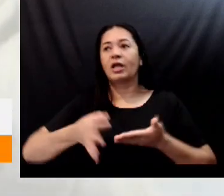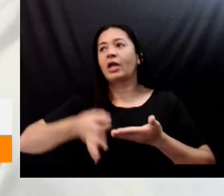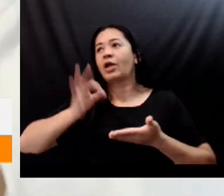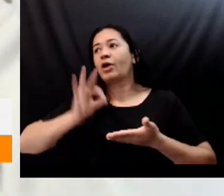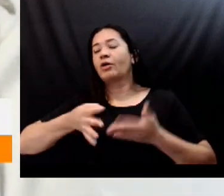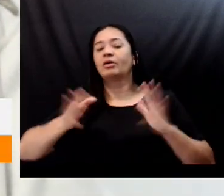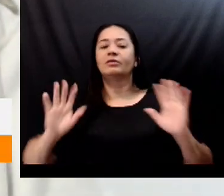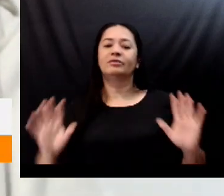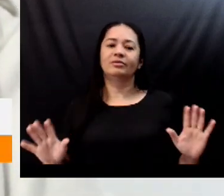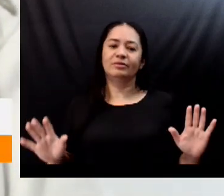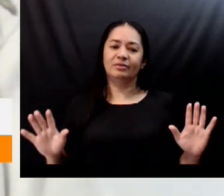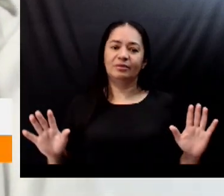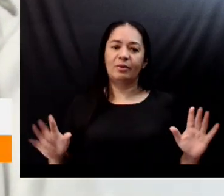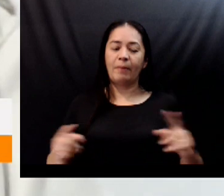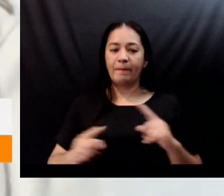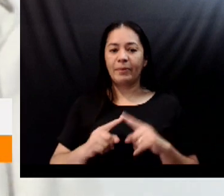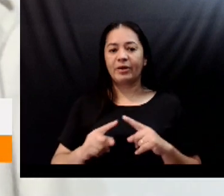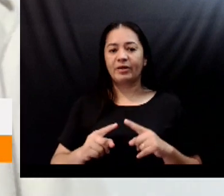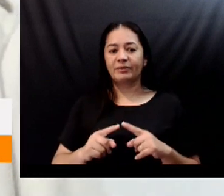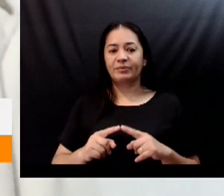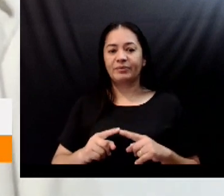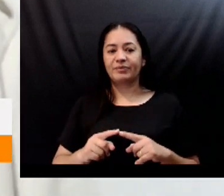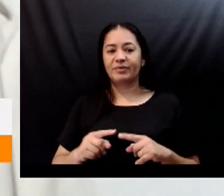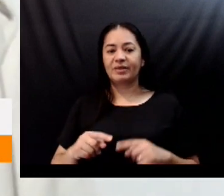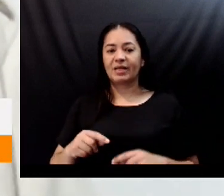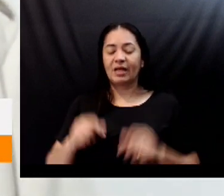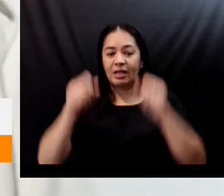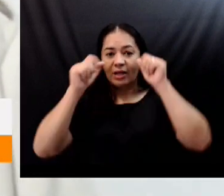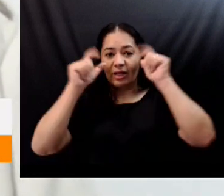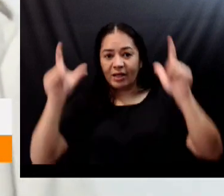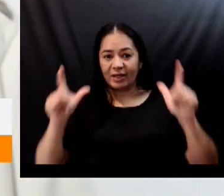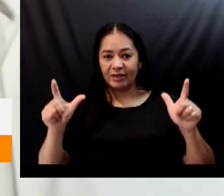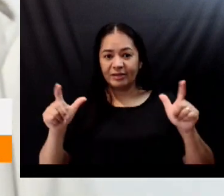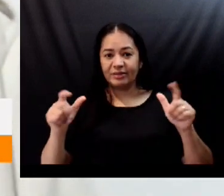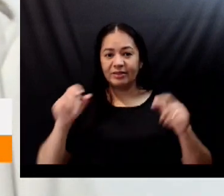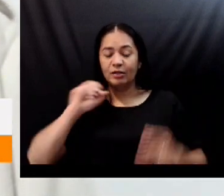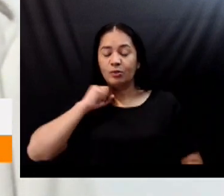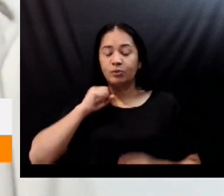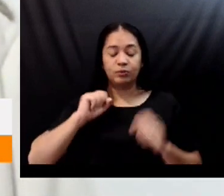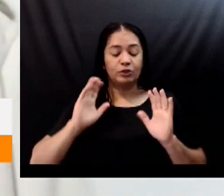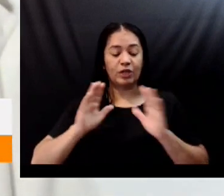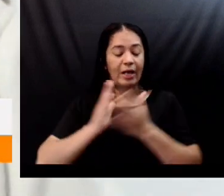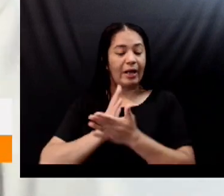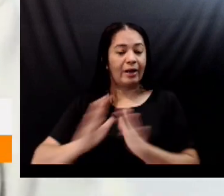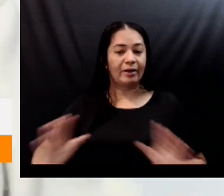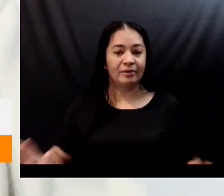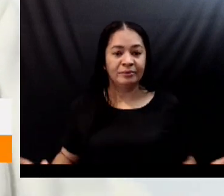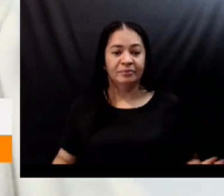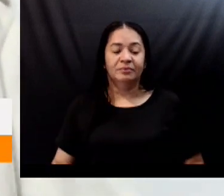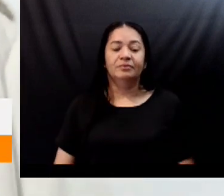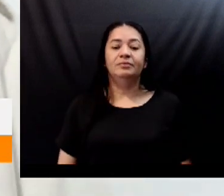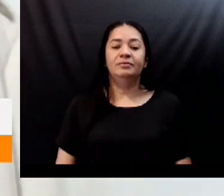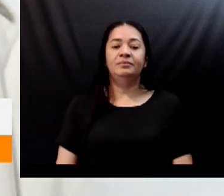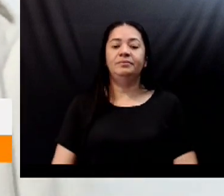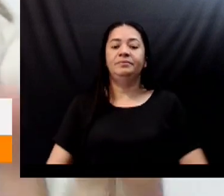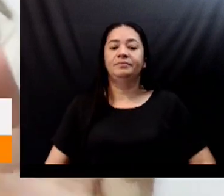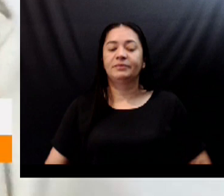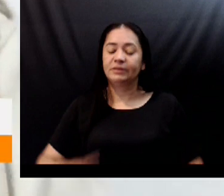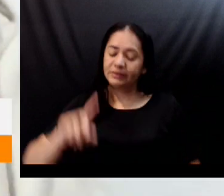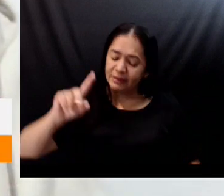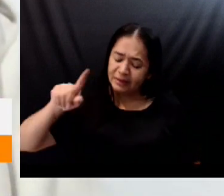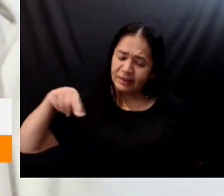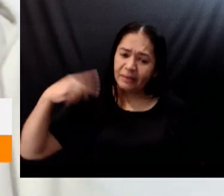cafeína, ela faz o nosso corpo despertar, é aquele estresse diário importante para a gente dar conta do dia a dia. Aí, depois de tudo isso,